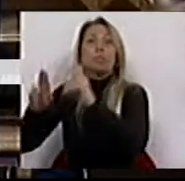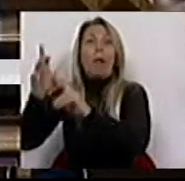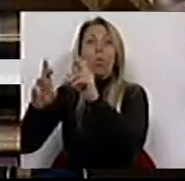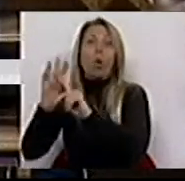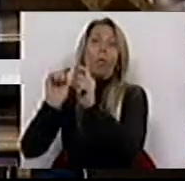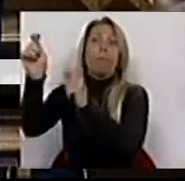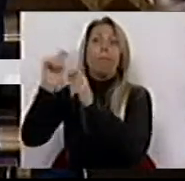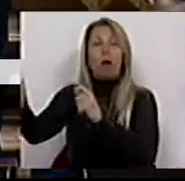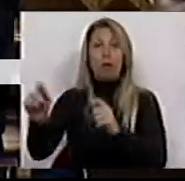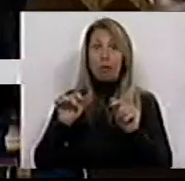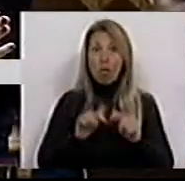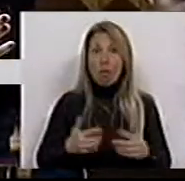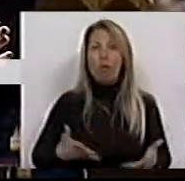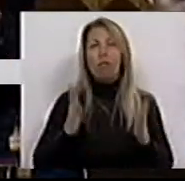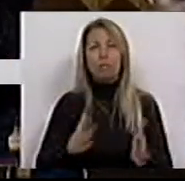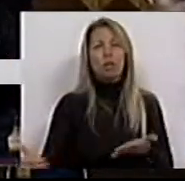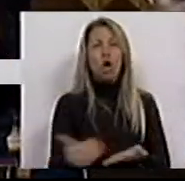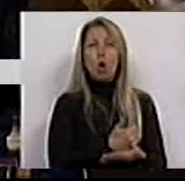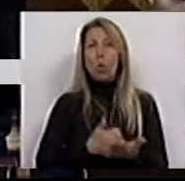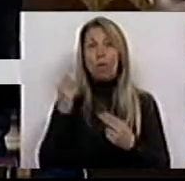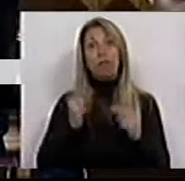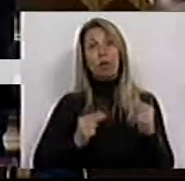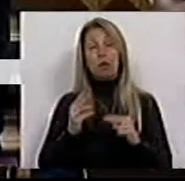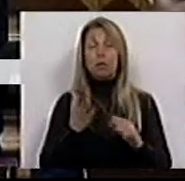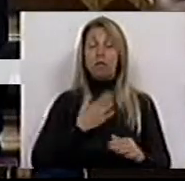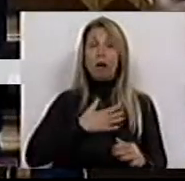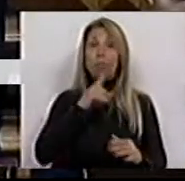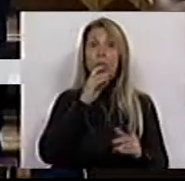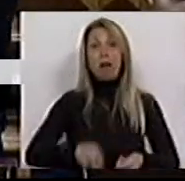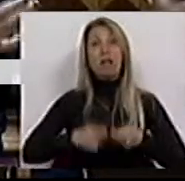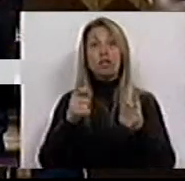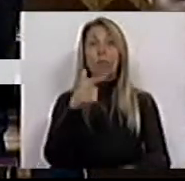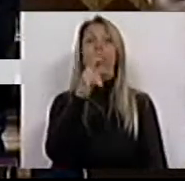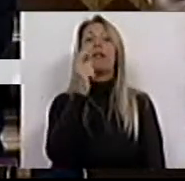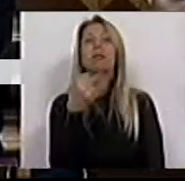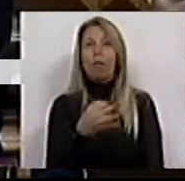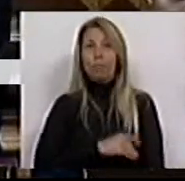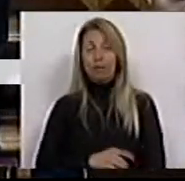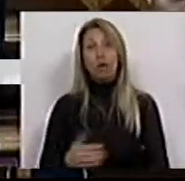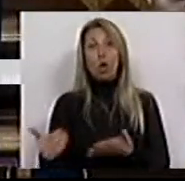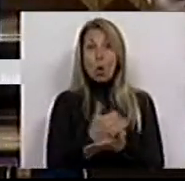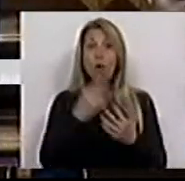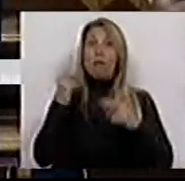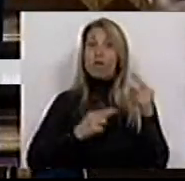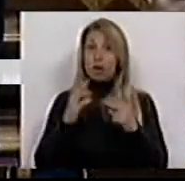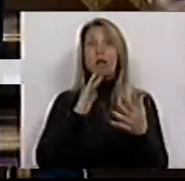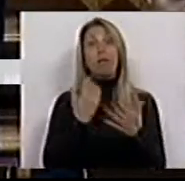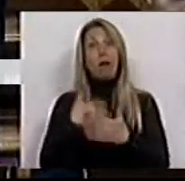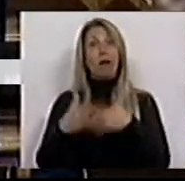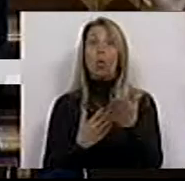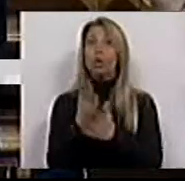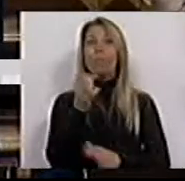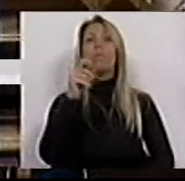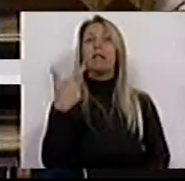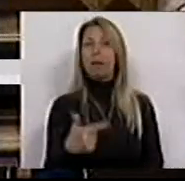recursos financeiros. Precisamos dos recursos financeiros que nos permitam investir na TAP. Precisamos dos recursos financeiros que nos permitam manter a PT. Precisamos